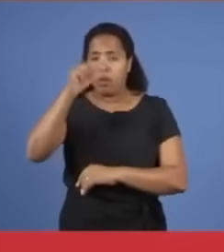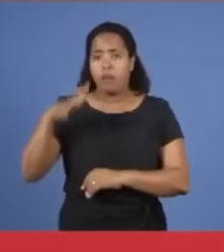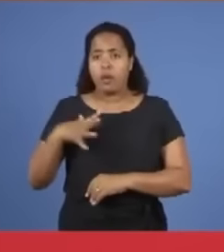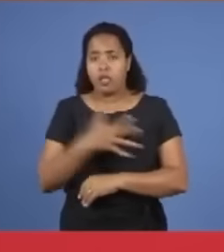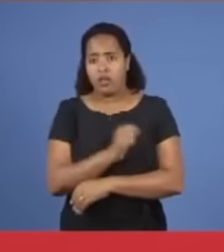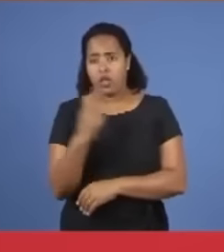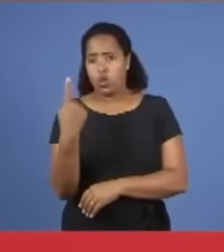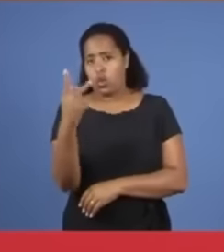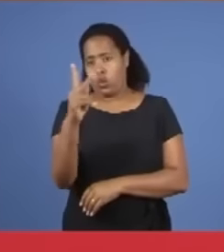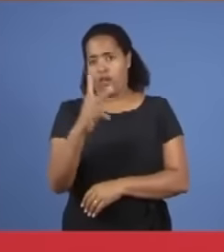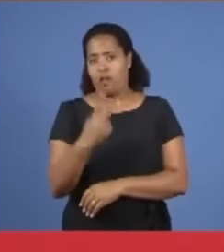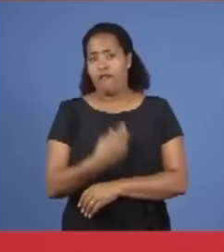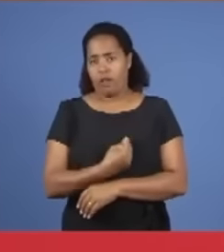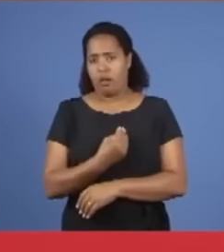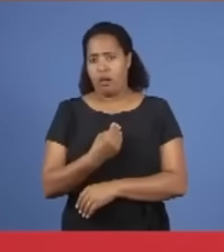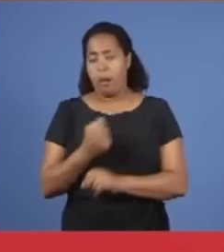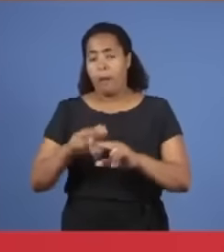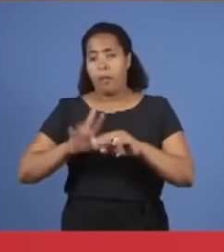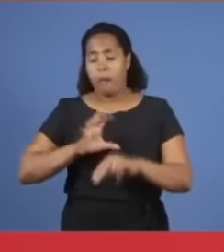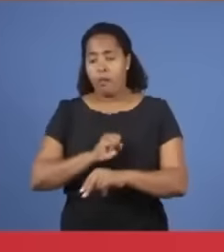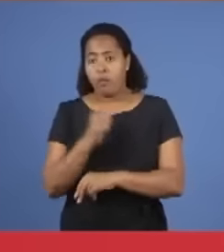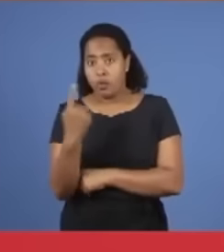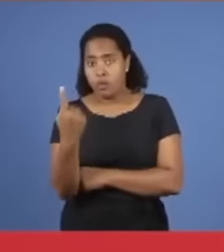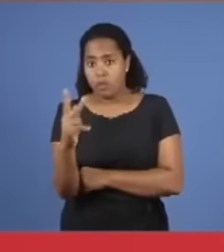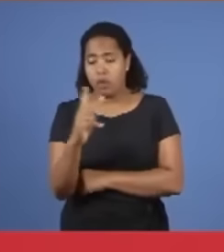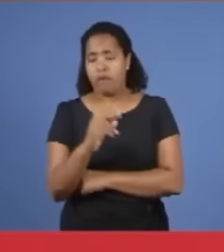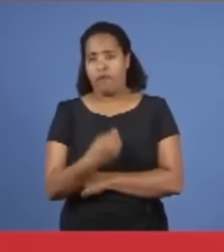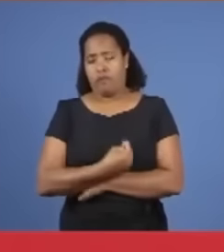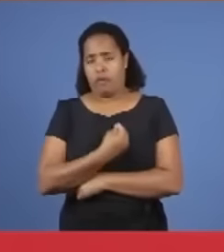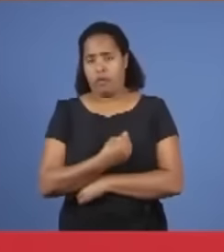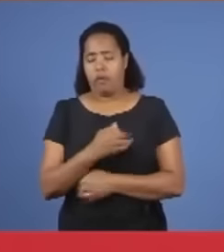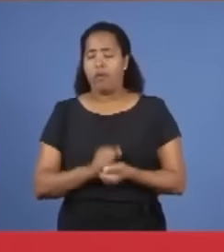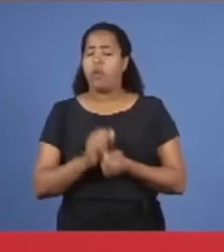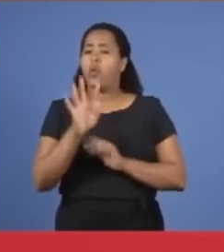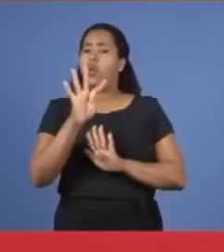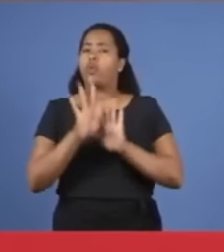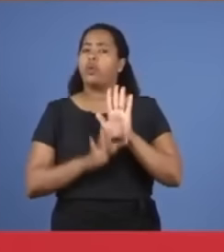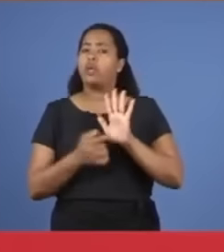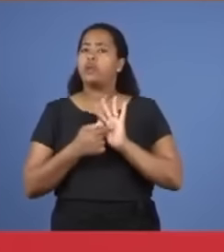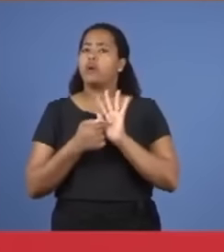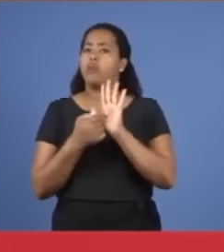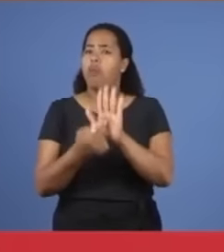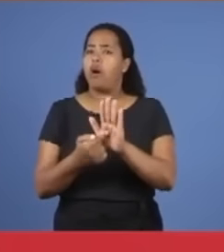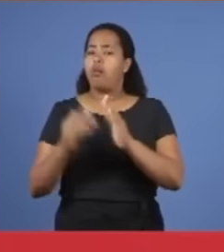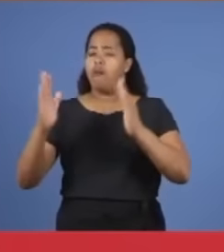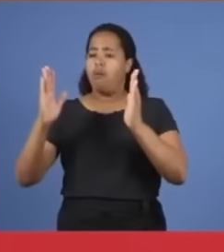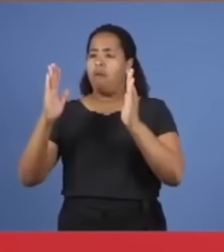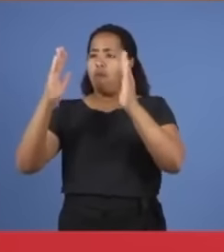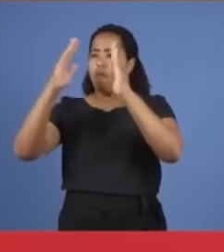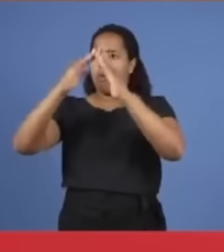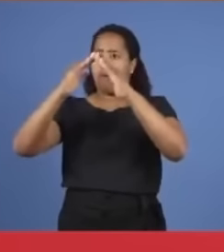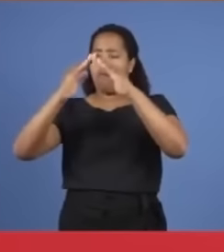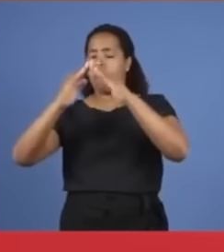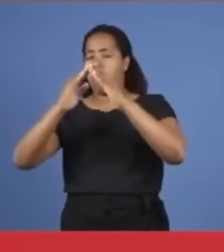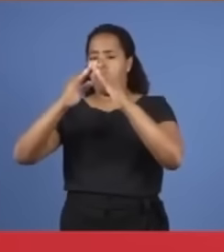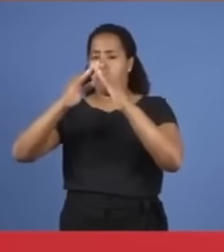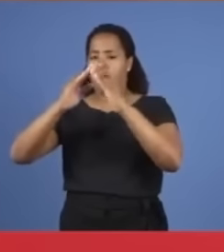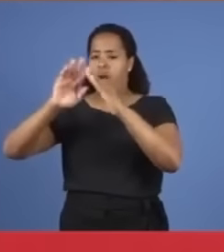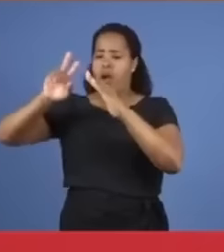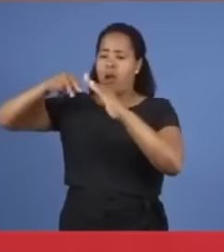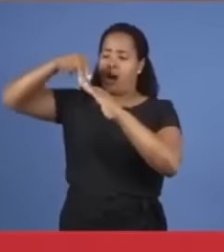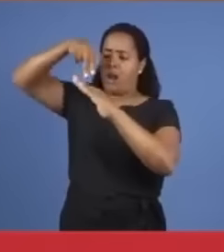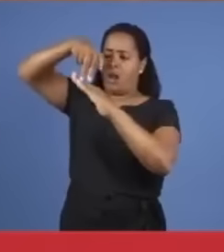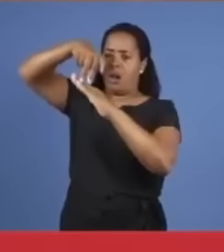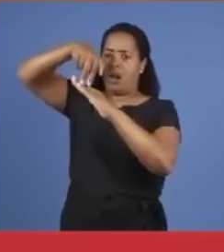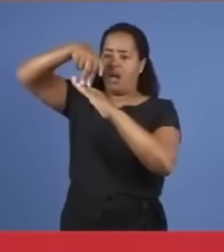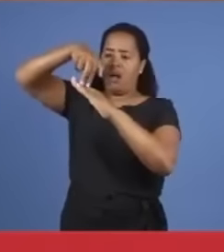gratidão. Há um texto, meus irmãos, o texto diz assim: vós que estáis no telhado, quem está no telhado, não